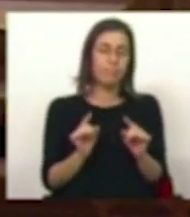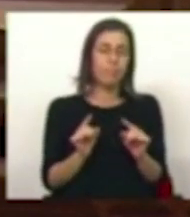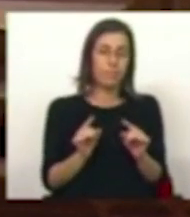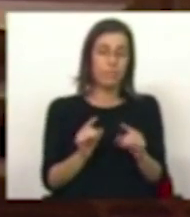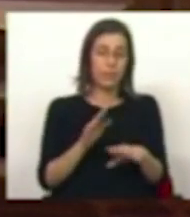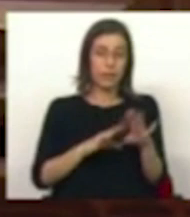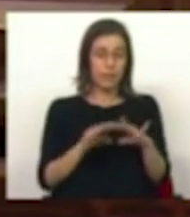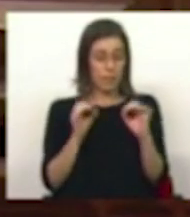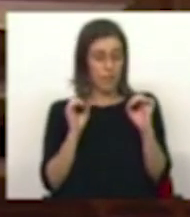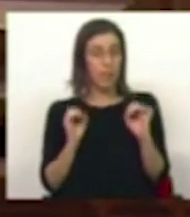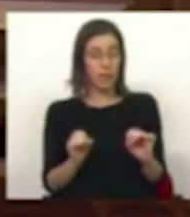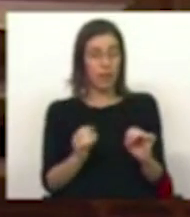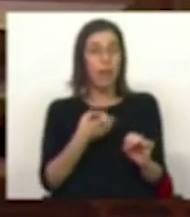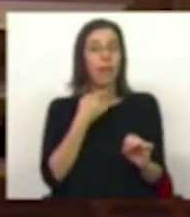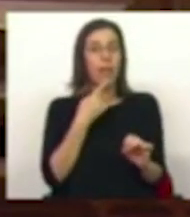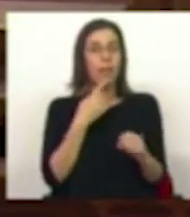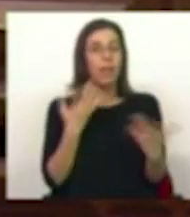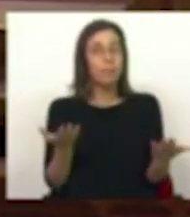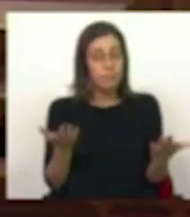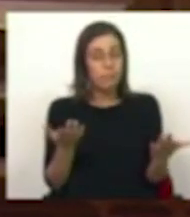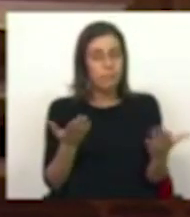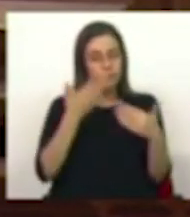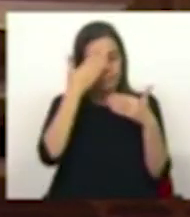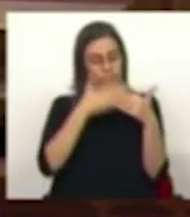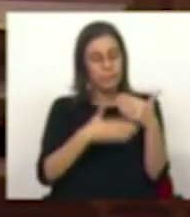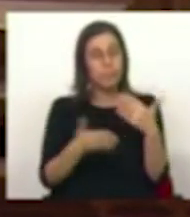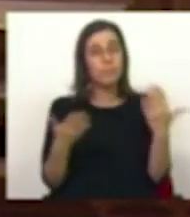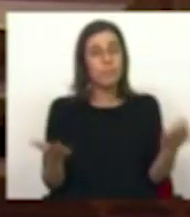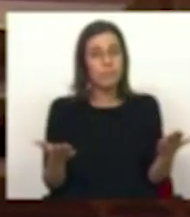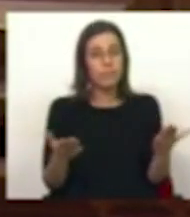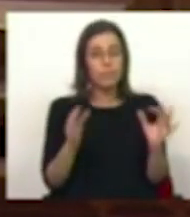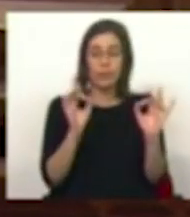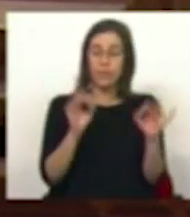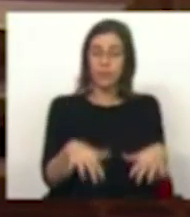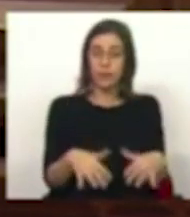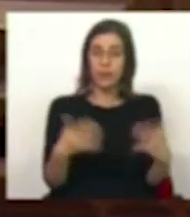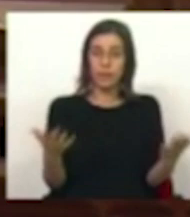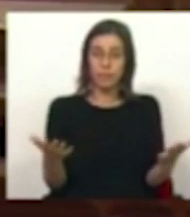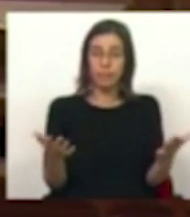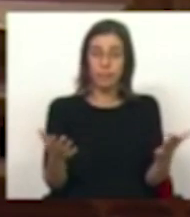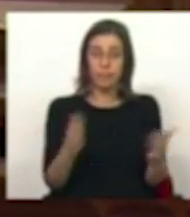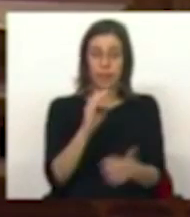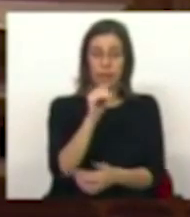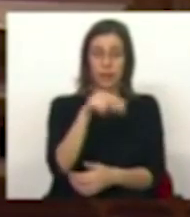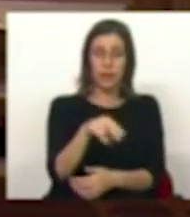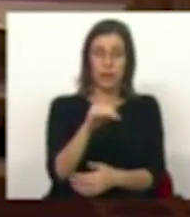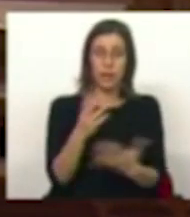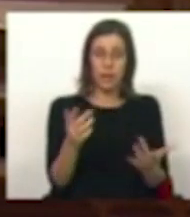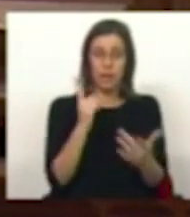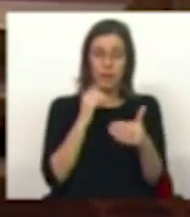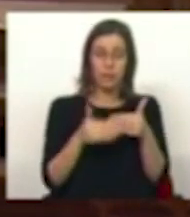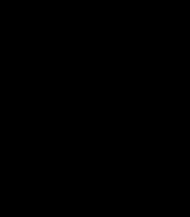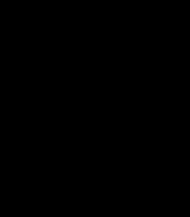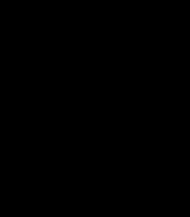não fazer nada significa o tempo, significa o fim do SNS a